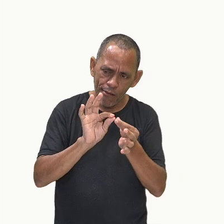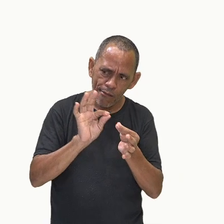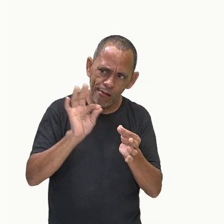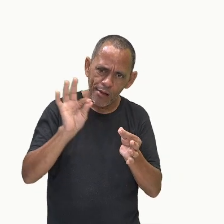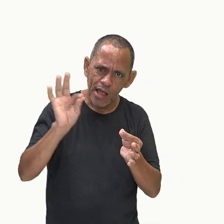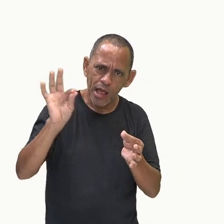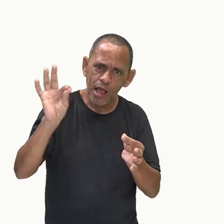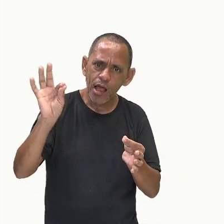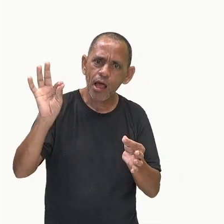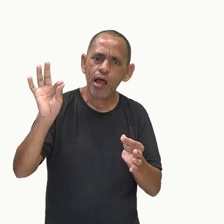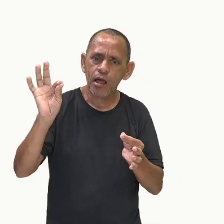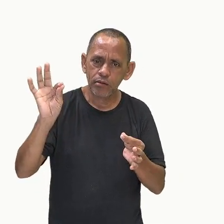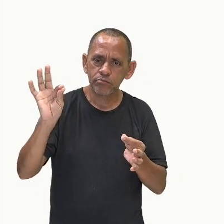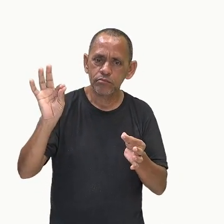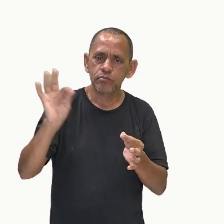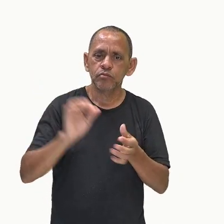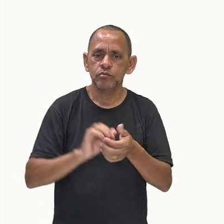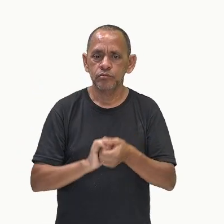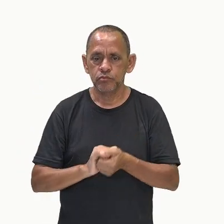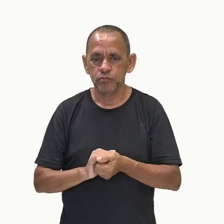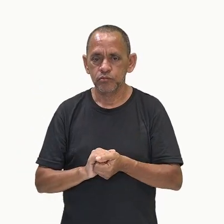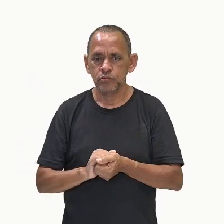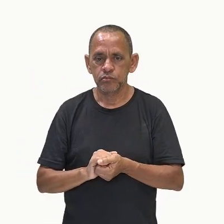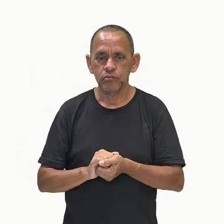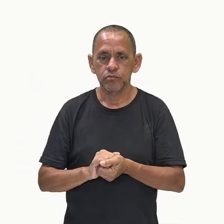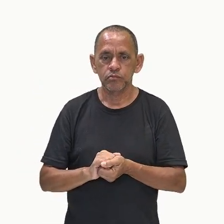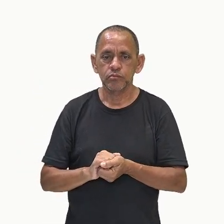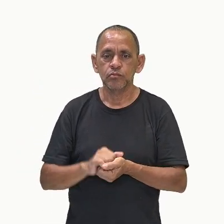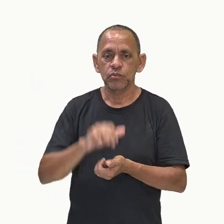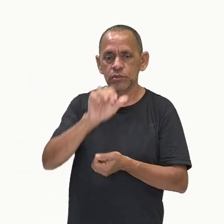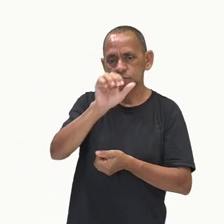distância entre o ponto A